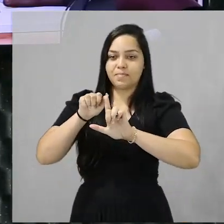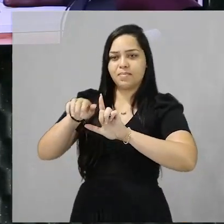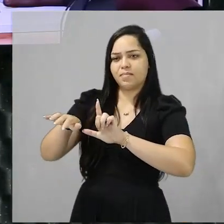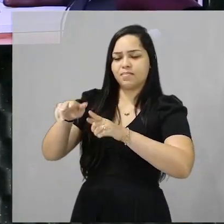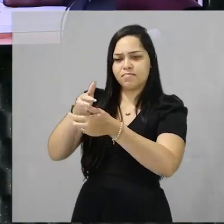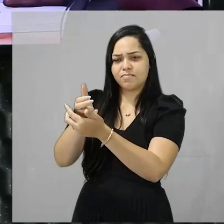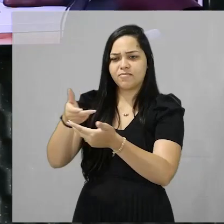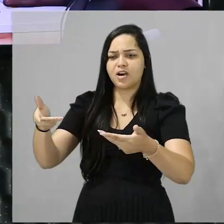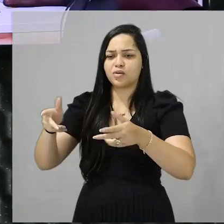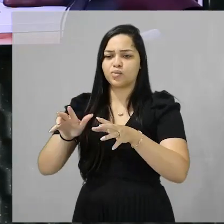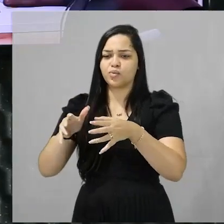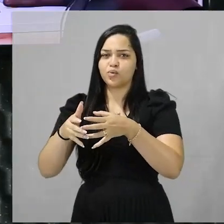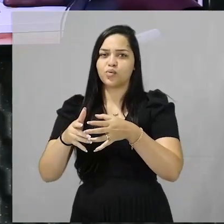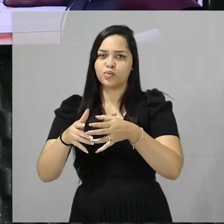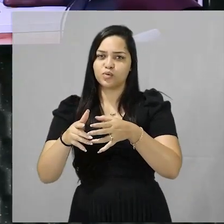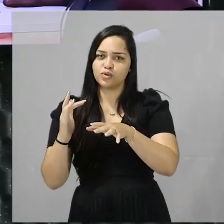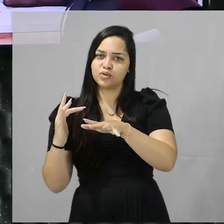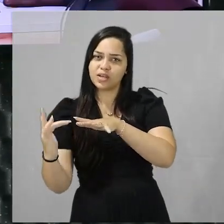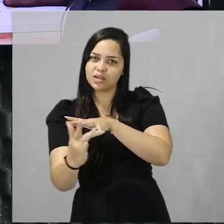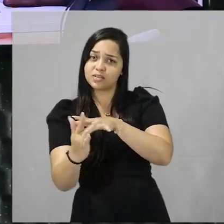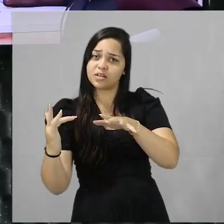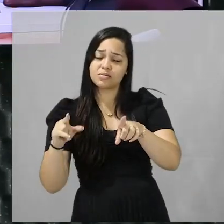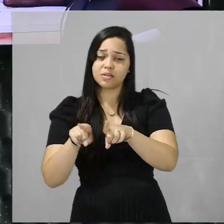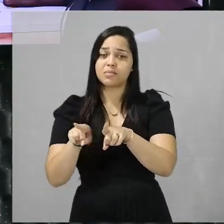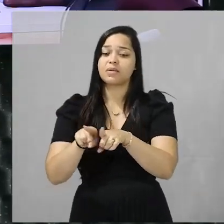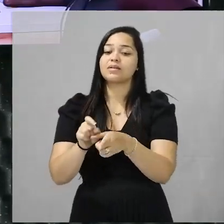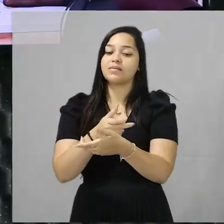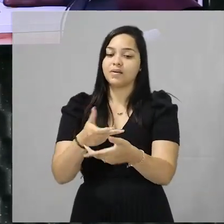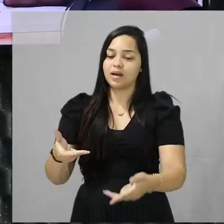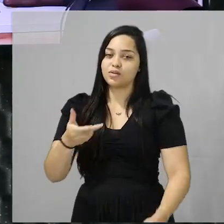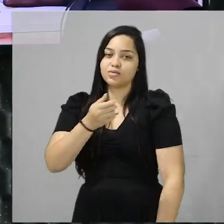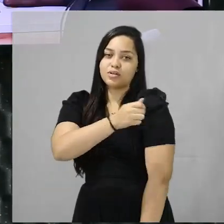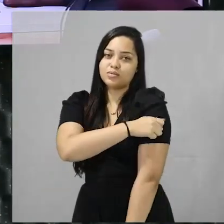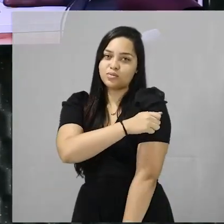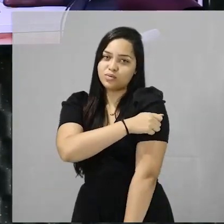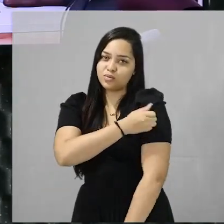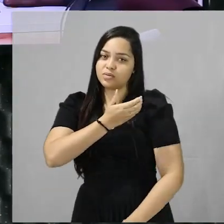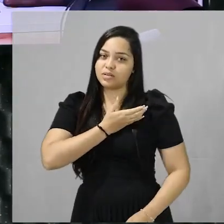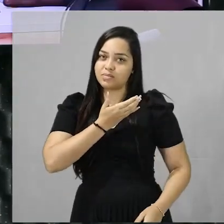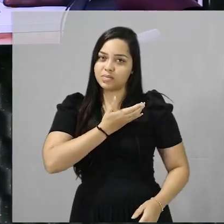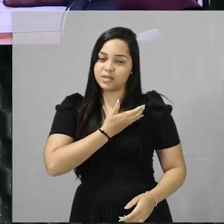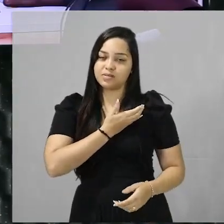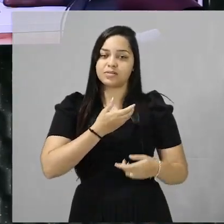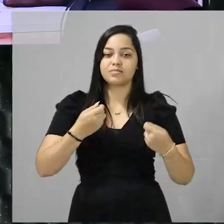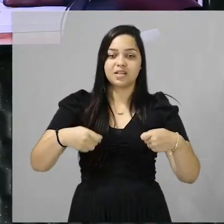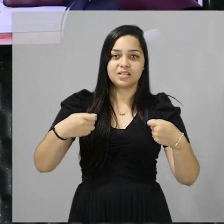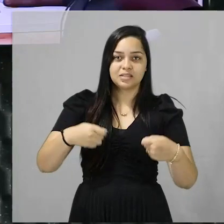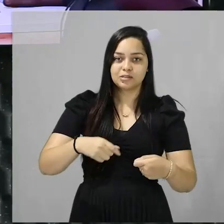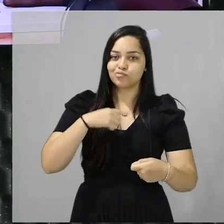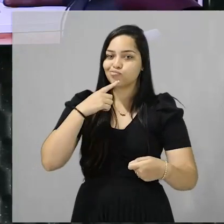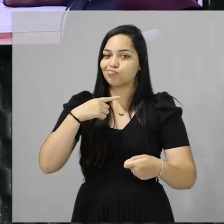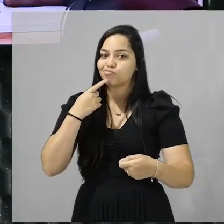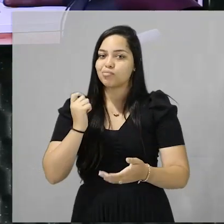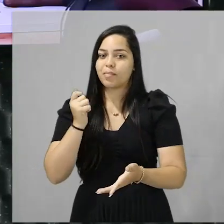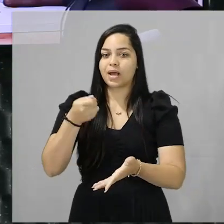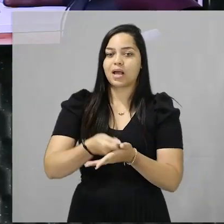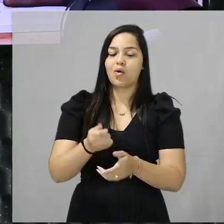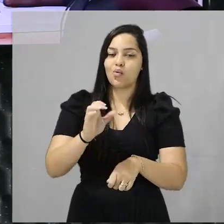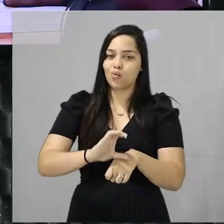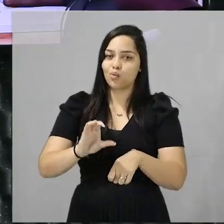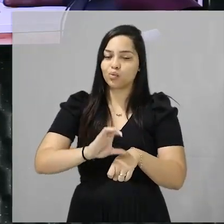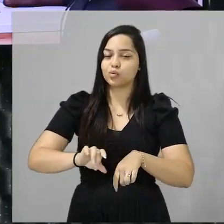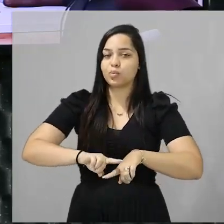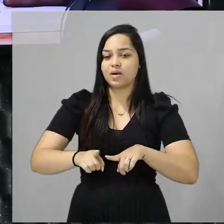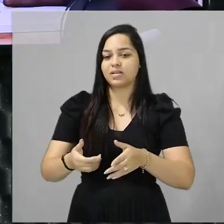grupos, mande a seus colegas. Muitos precisam, alguns não conseguem pagar cursinho, mas não sabem que existe, principalmente aqueles que